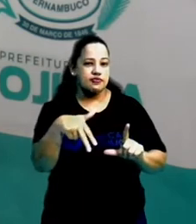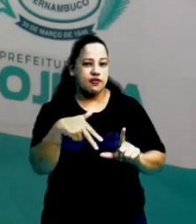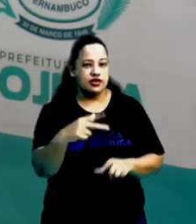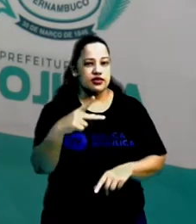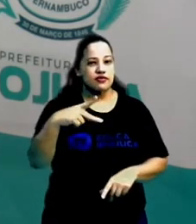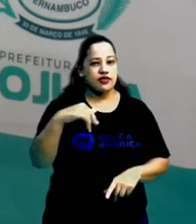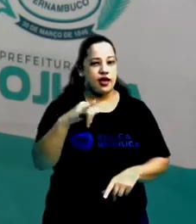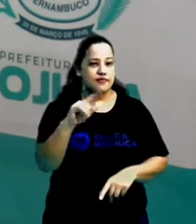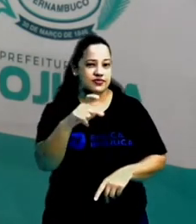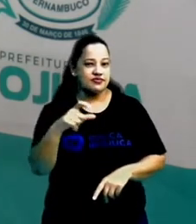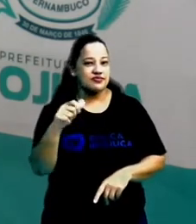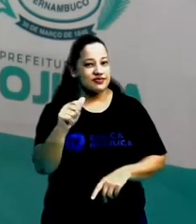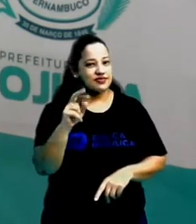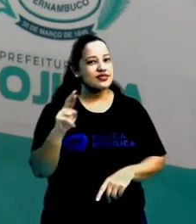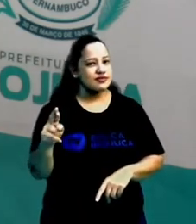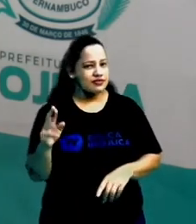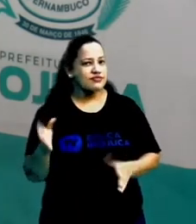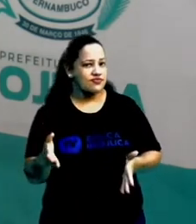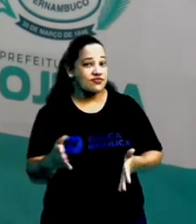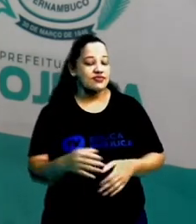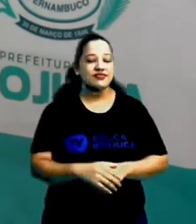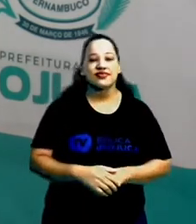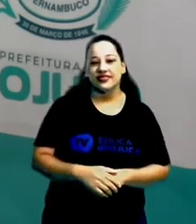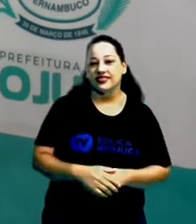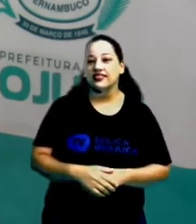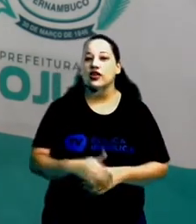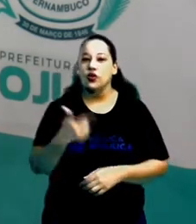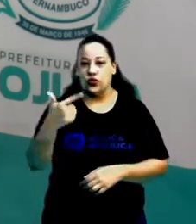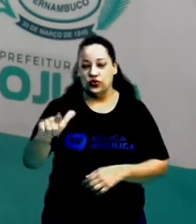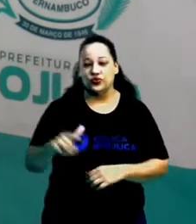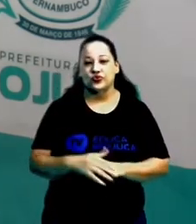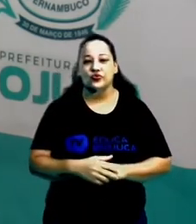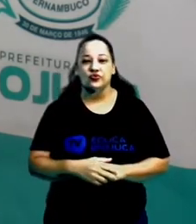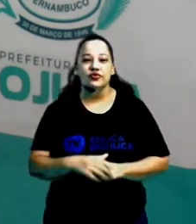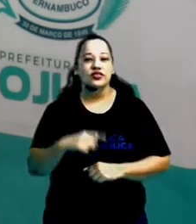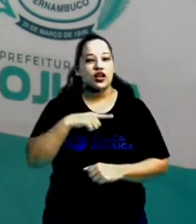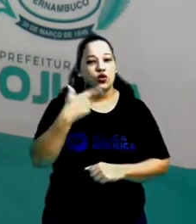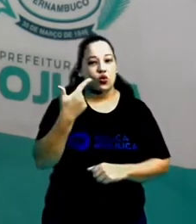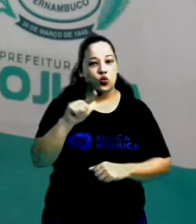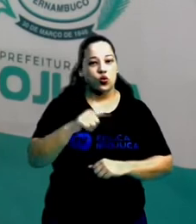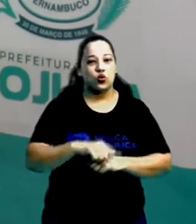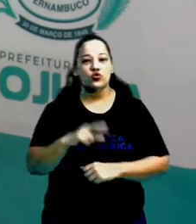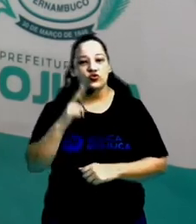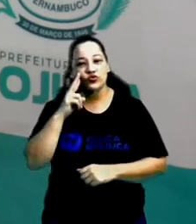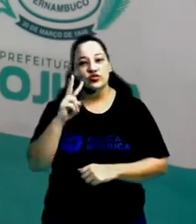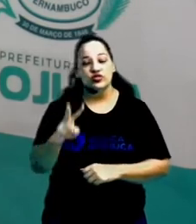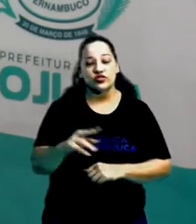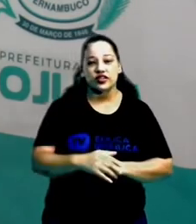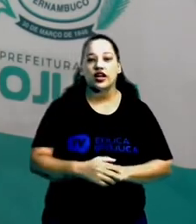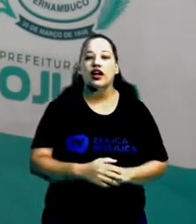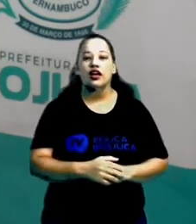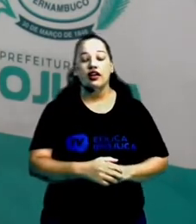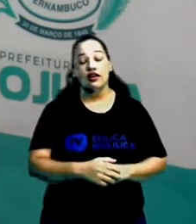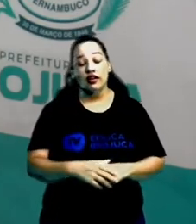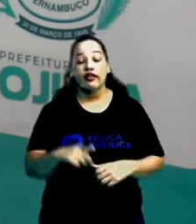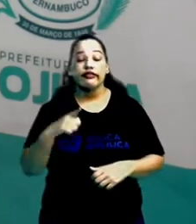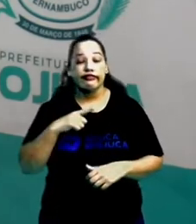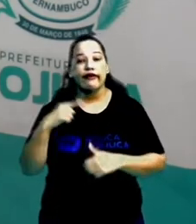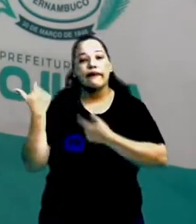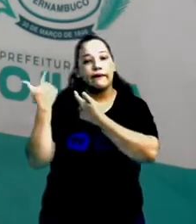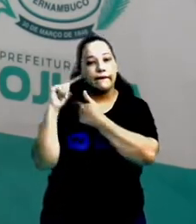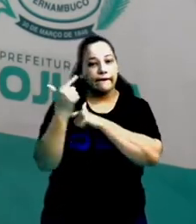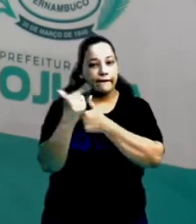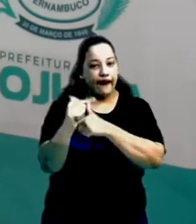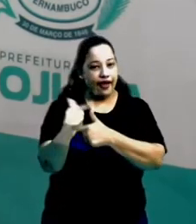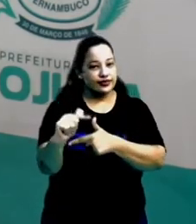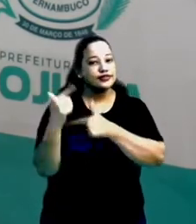Pixar? Beleza? Então vamos para o próximo. Nós temos agora os classic movies, que são os